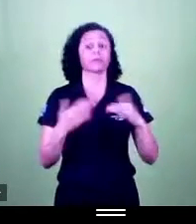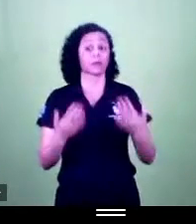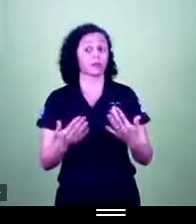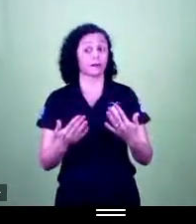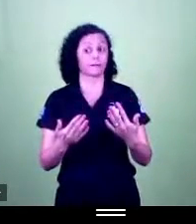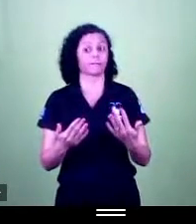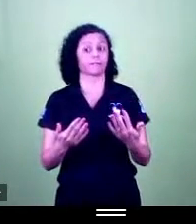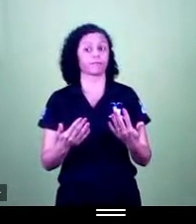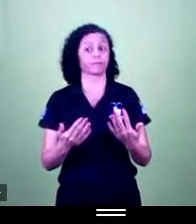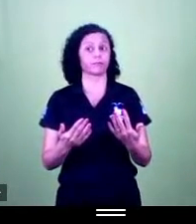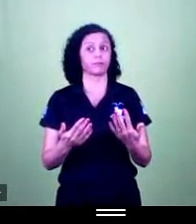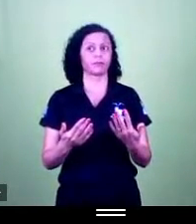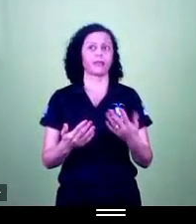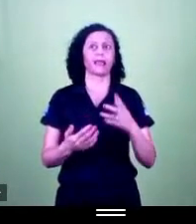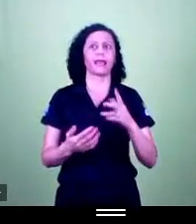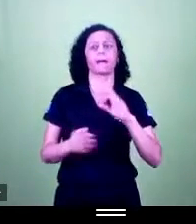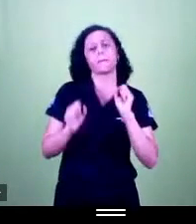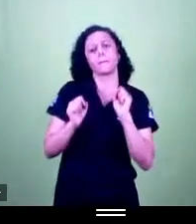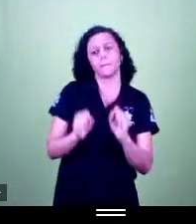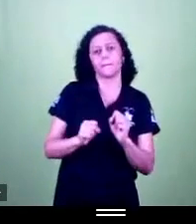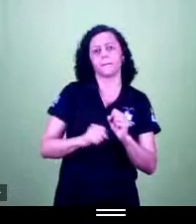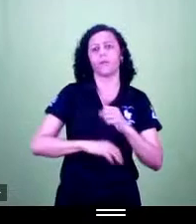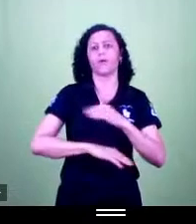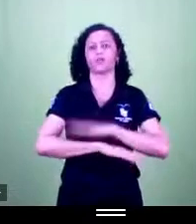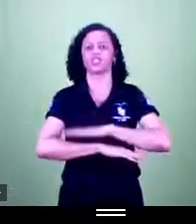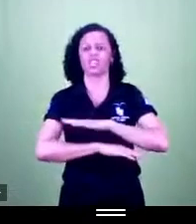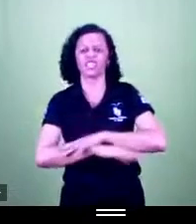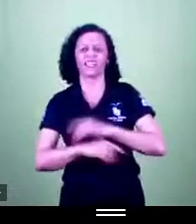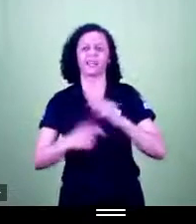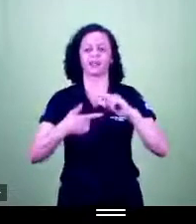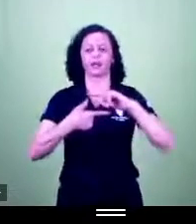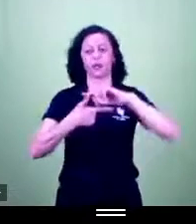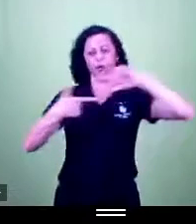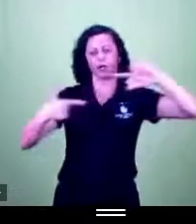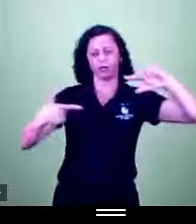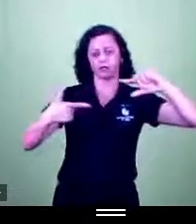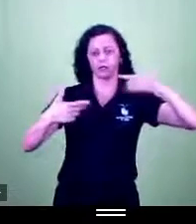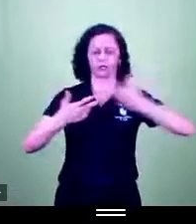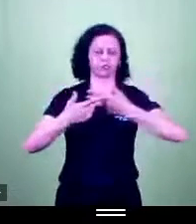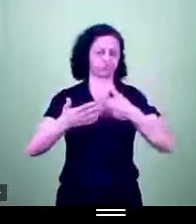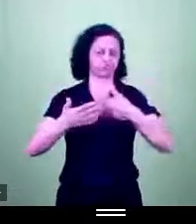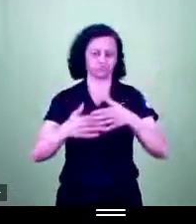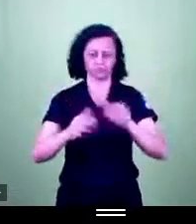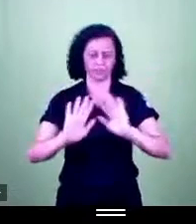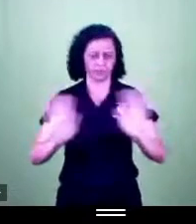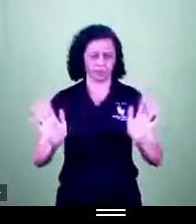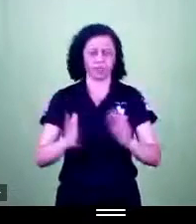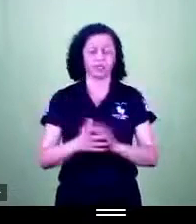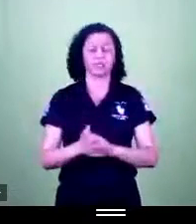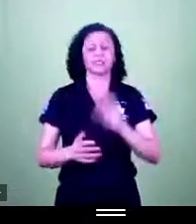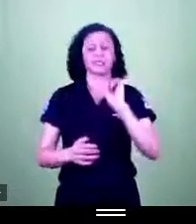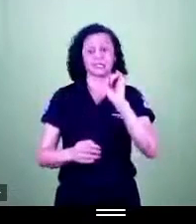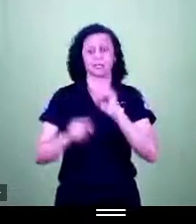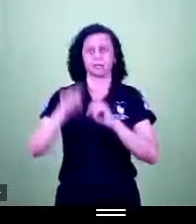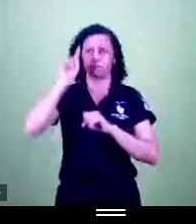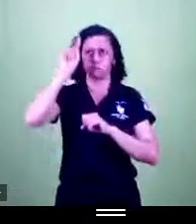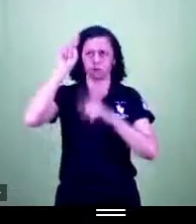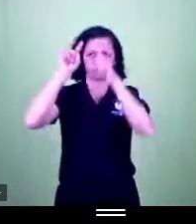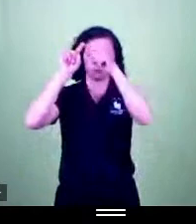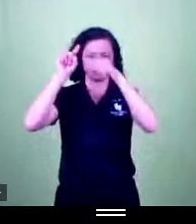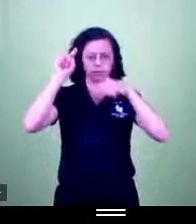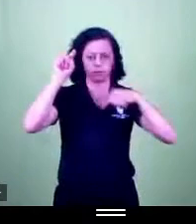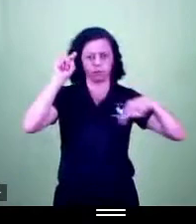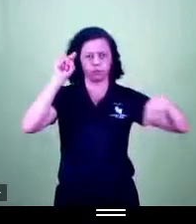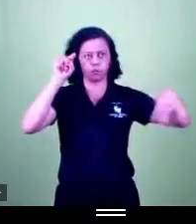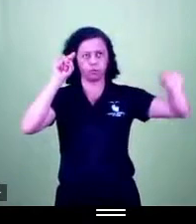vai ter uma janela também, né? Um quadrado, um retângulo, tal como queiram aí. Então, se eu saio daqui, faço esse caminho, volto para o